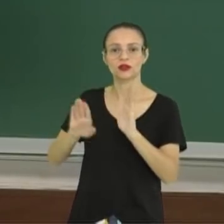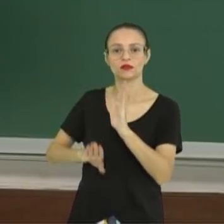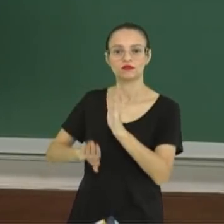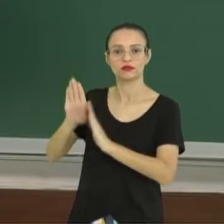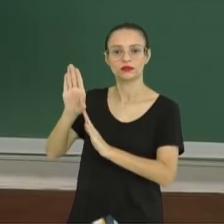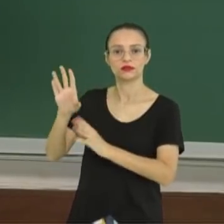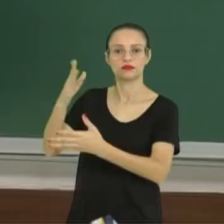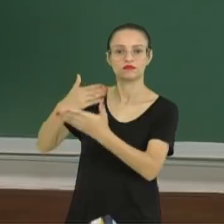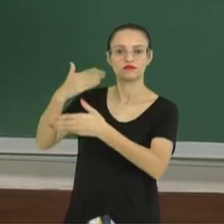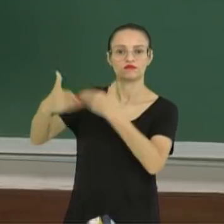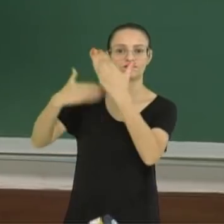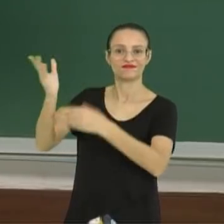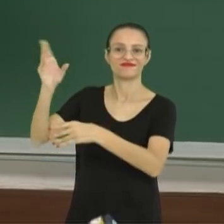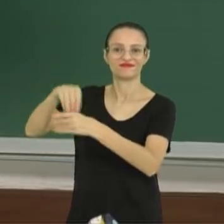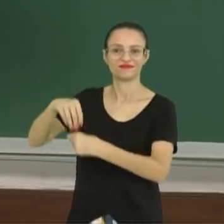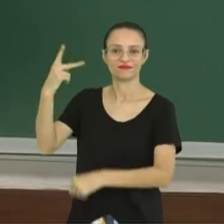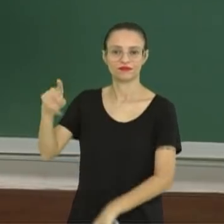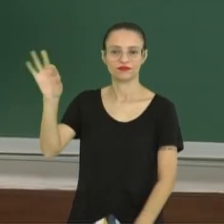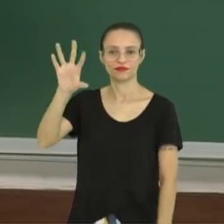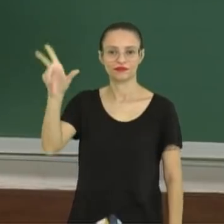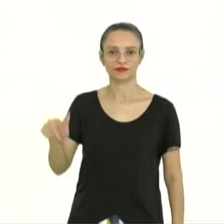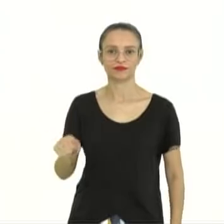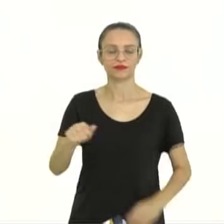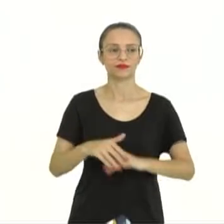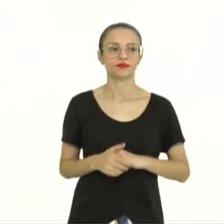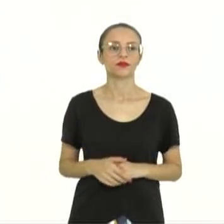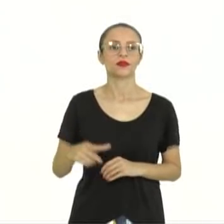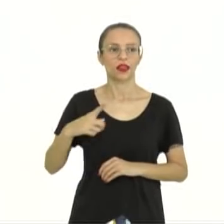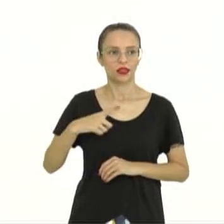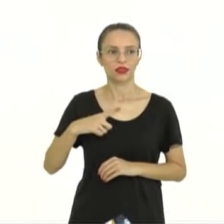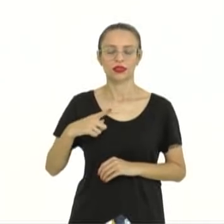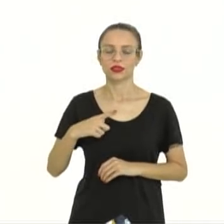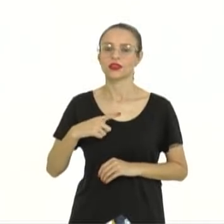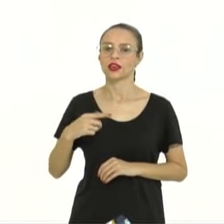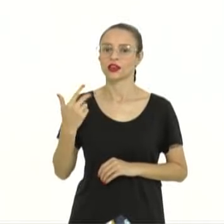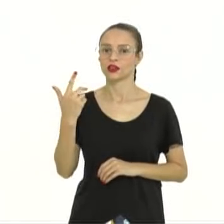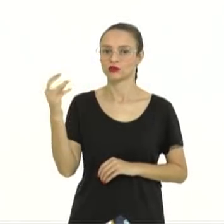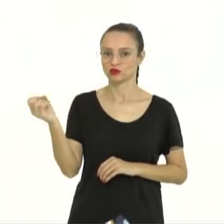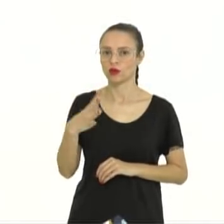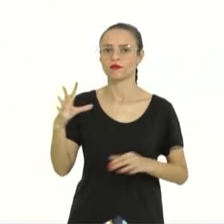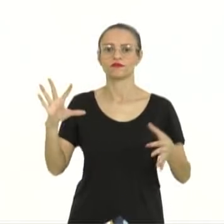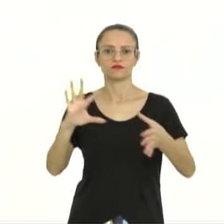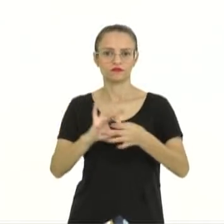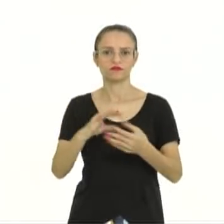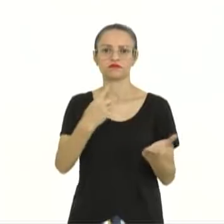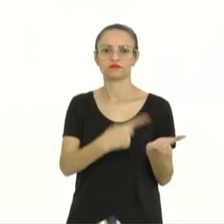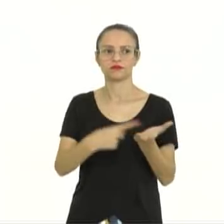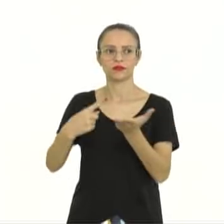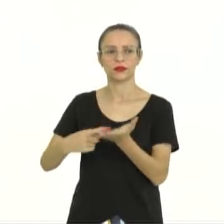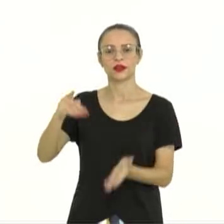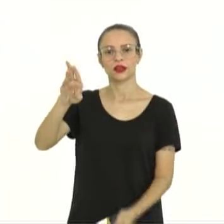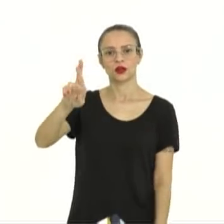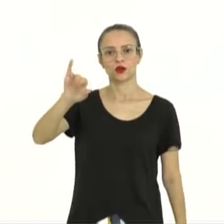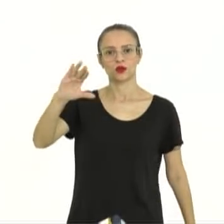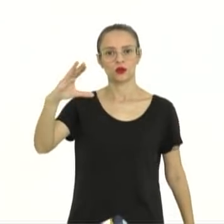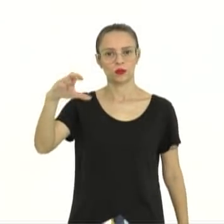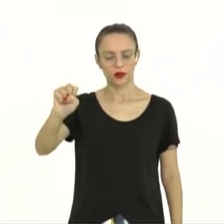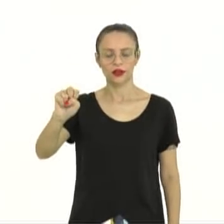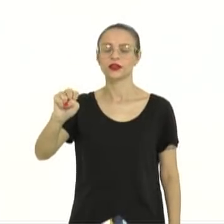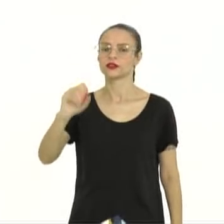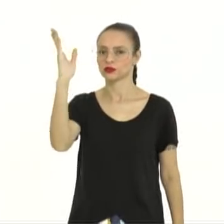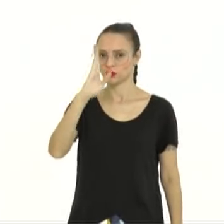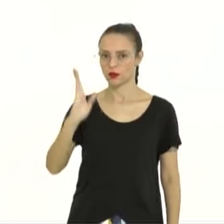desenvolvimento interno, o mercado interno. A África vem aí adquirindo novos parceiros, o BRICS, aí, né, nossa organização, aí, que o Brasil faz